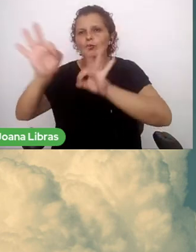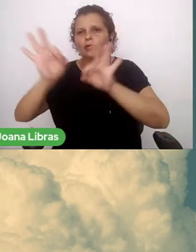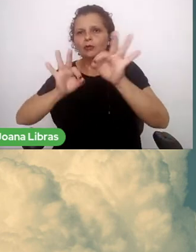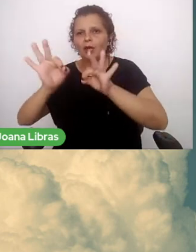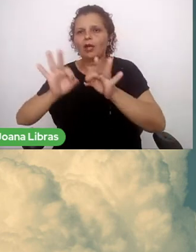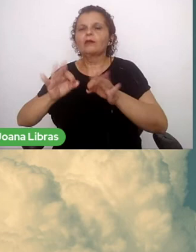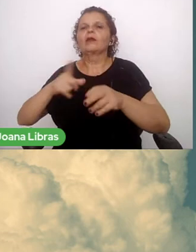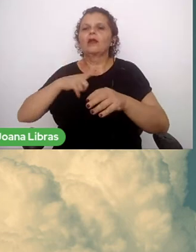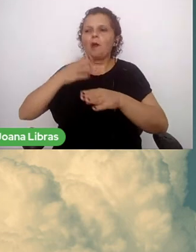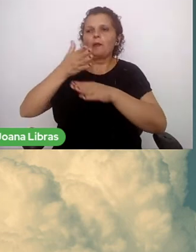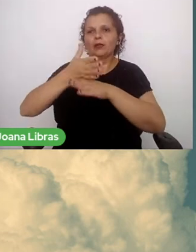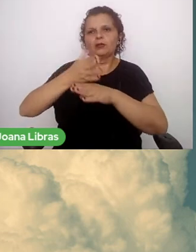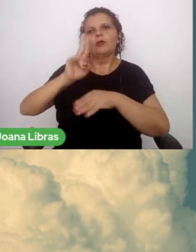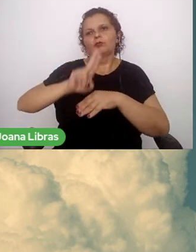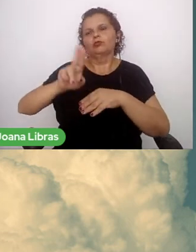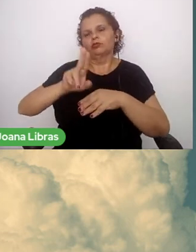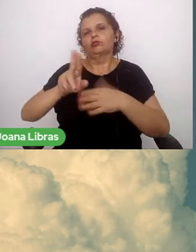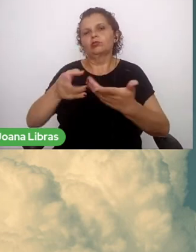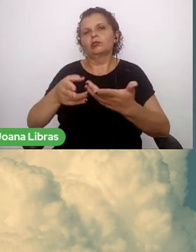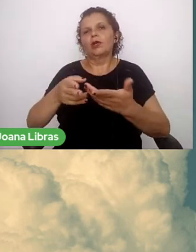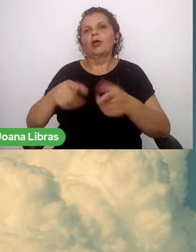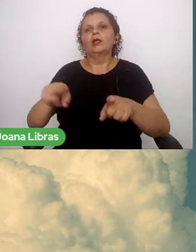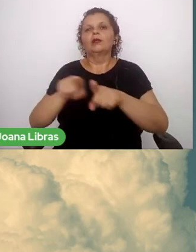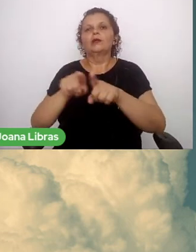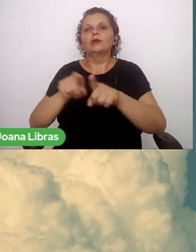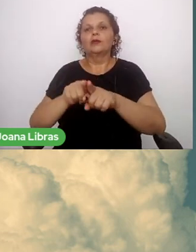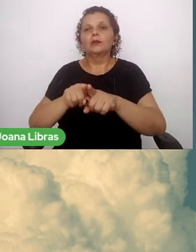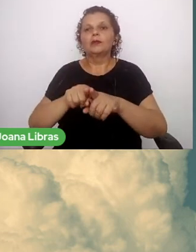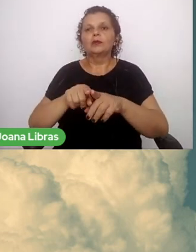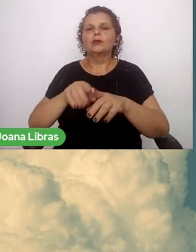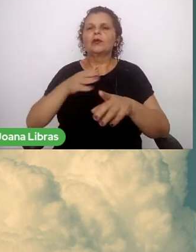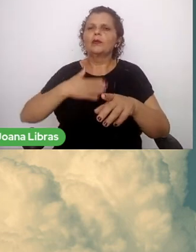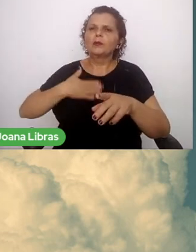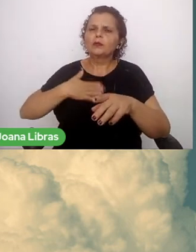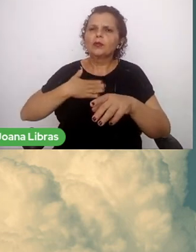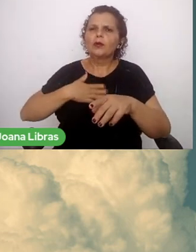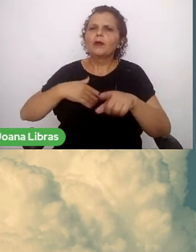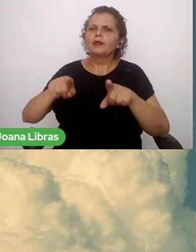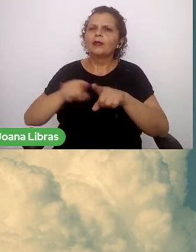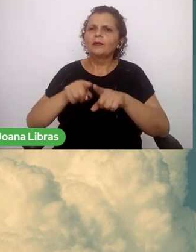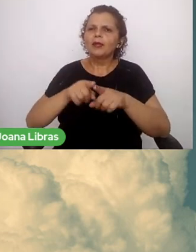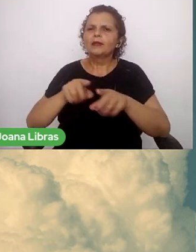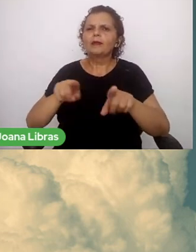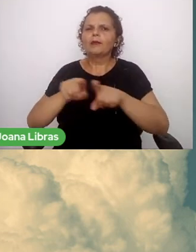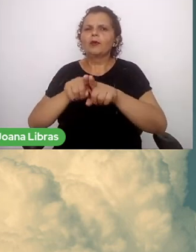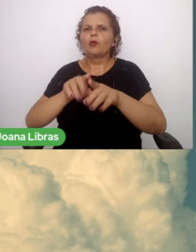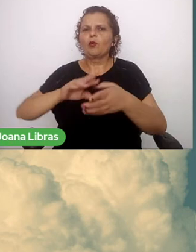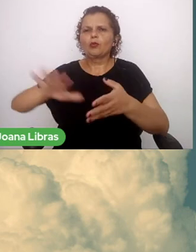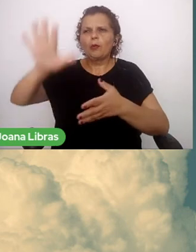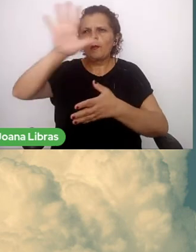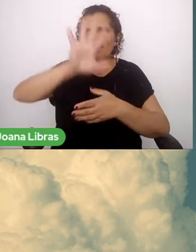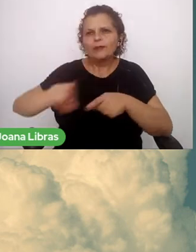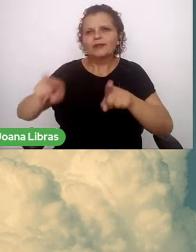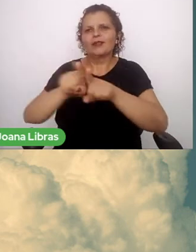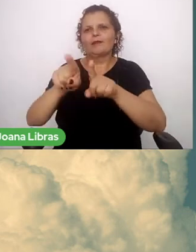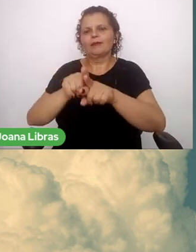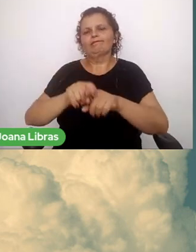eu participo. E não só o Path to Production, acho que eu gosto de Value Stream Maps de uma forma geral, tá?